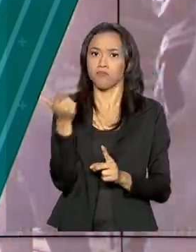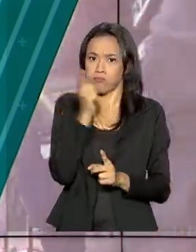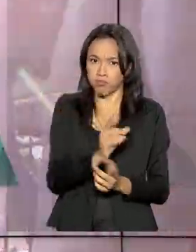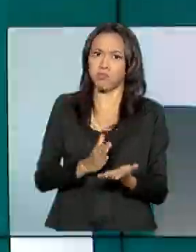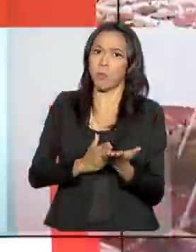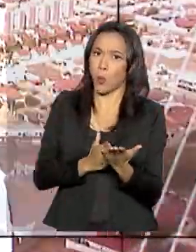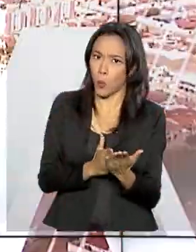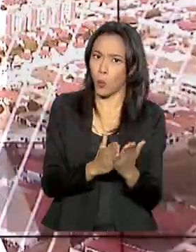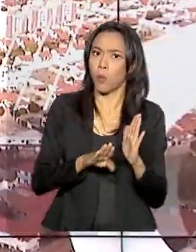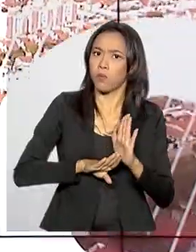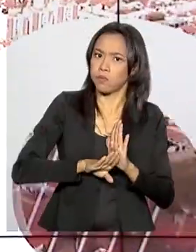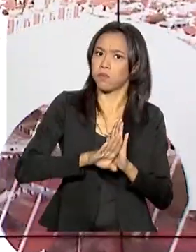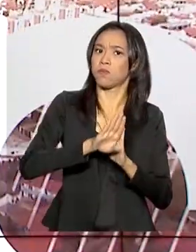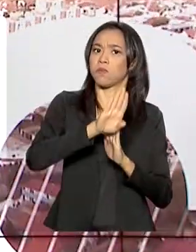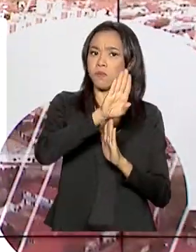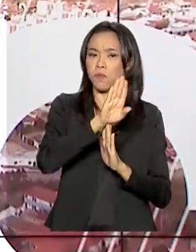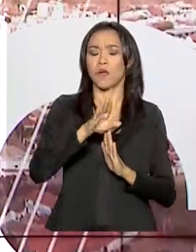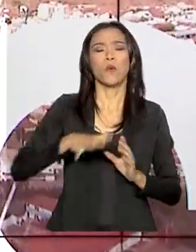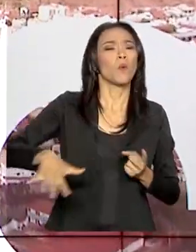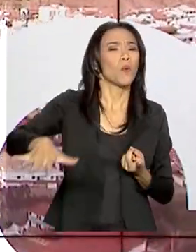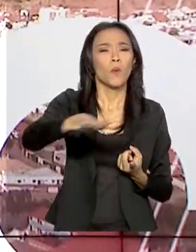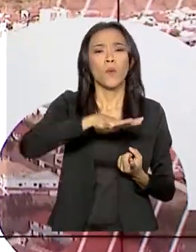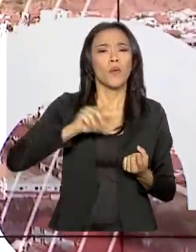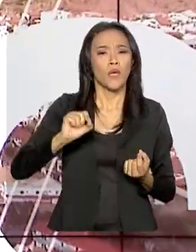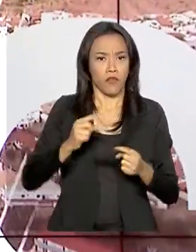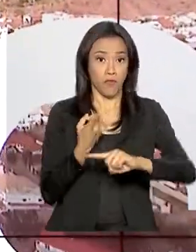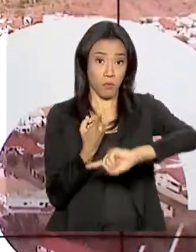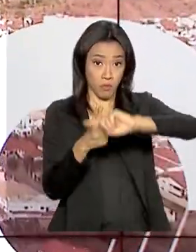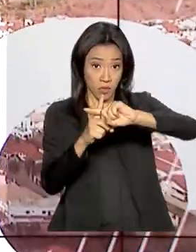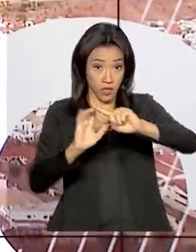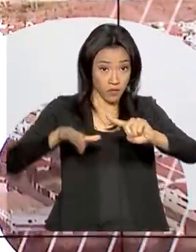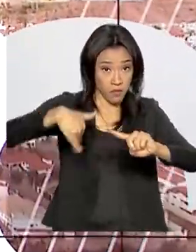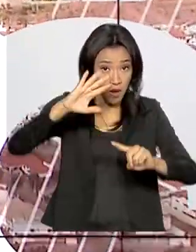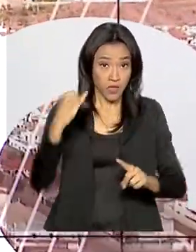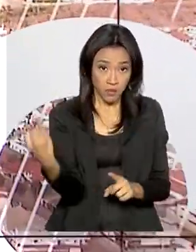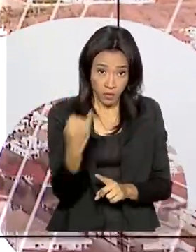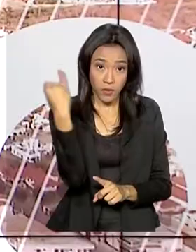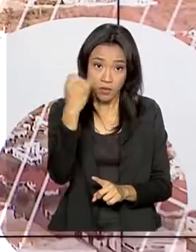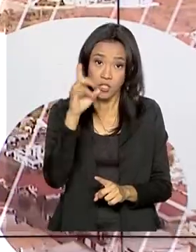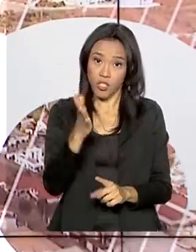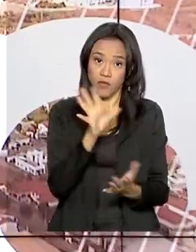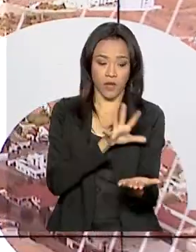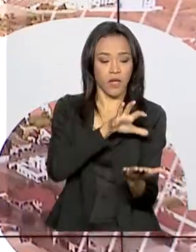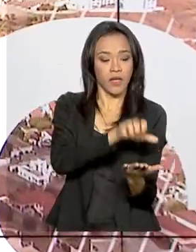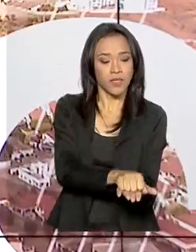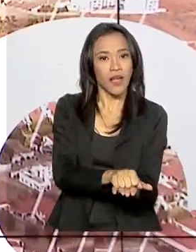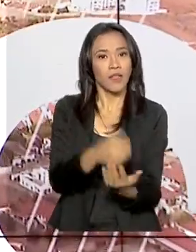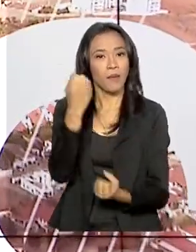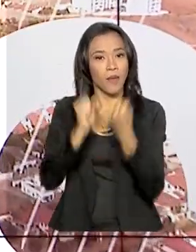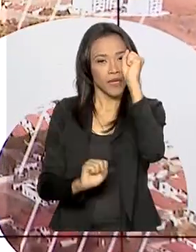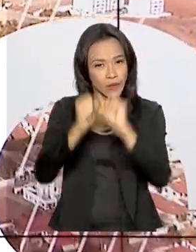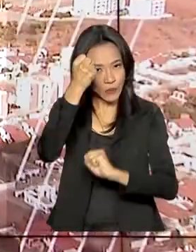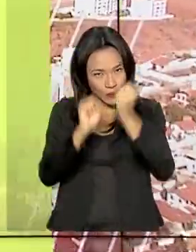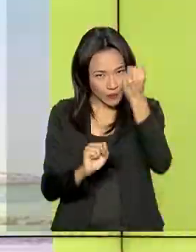entre as atividades a influência positiva mais importante foi registrada por indústrias extrativas